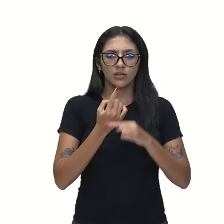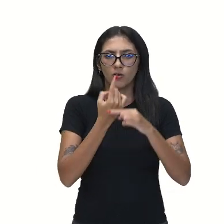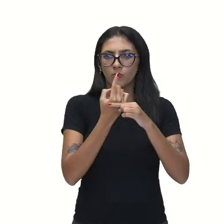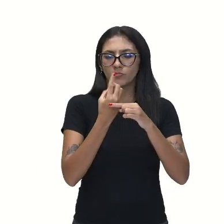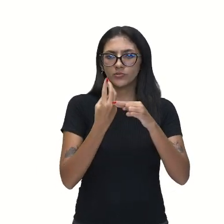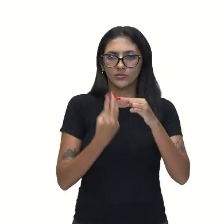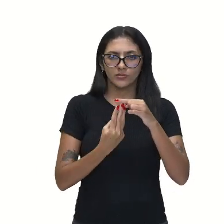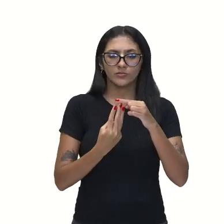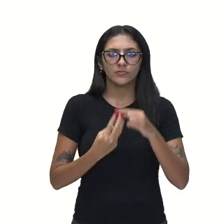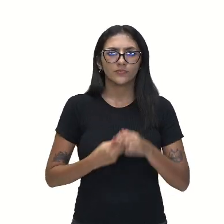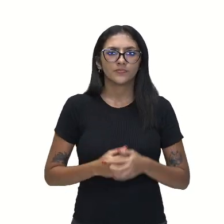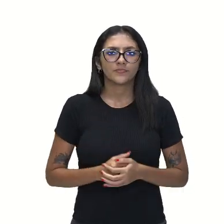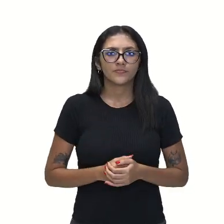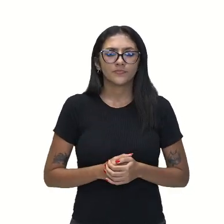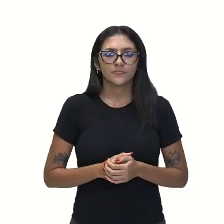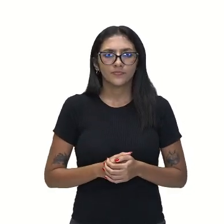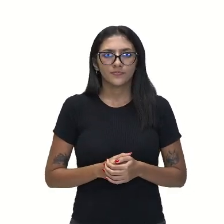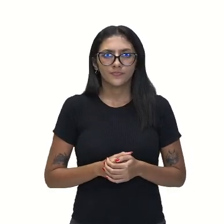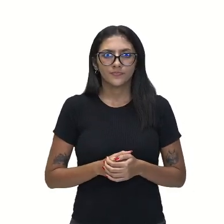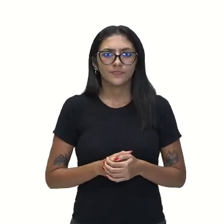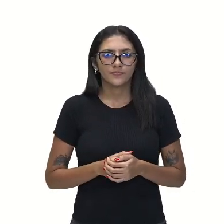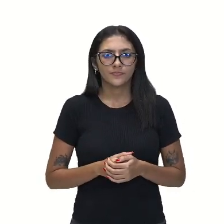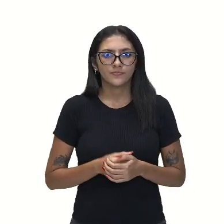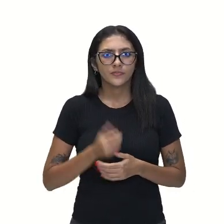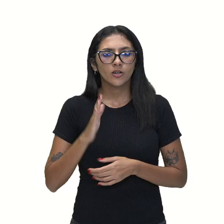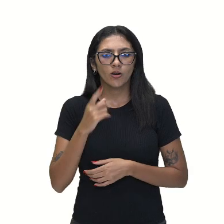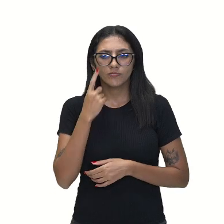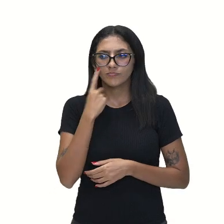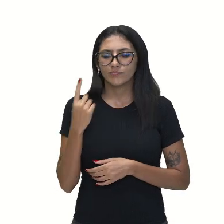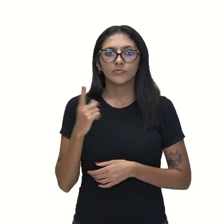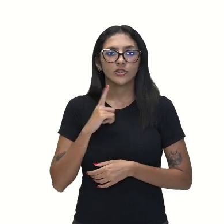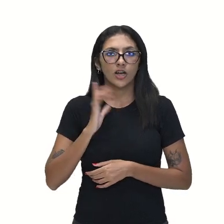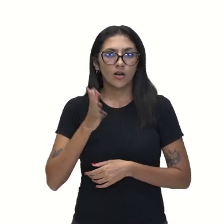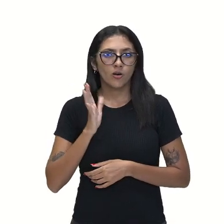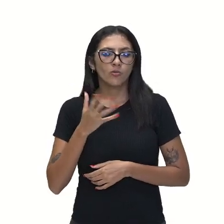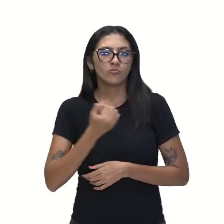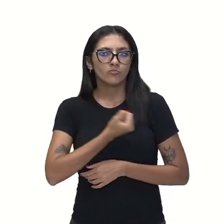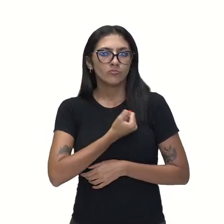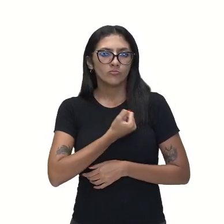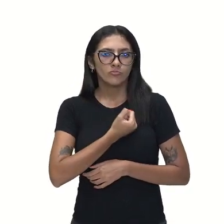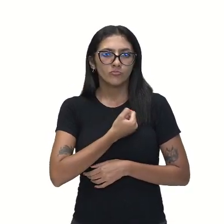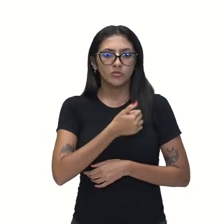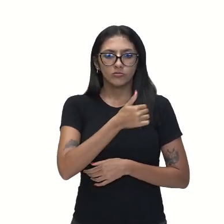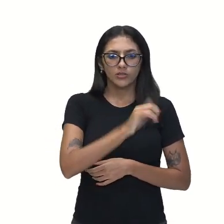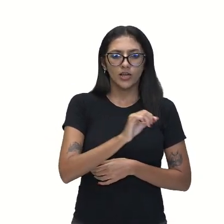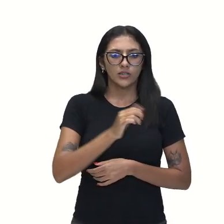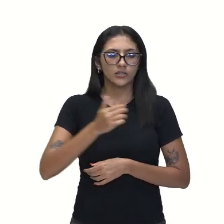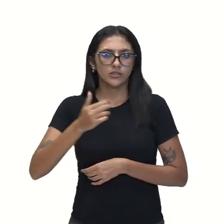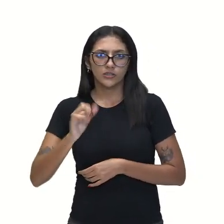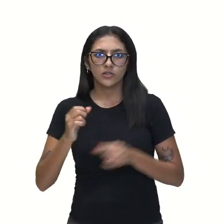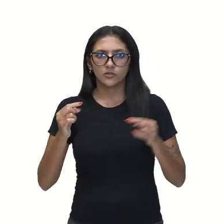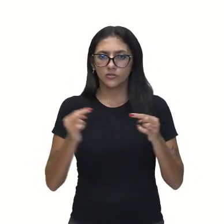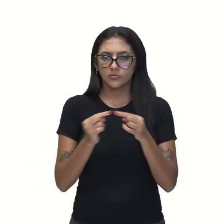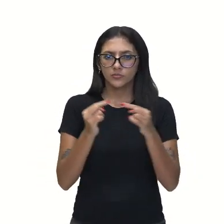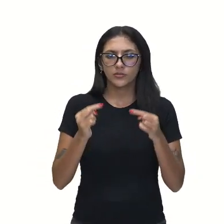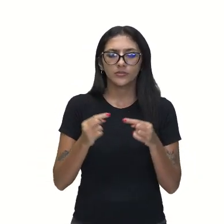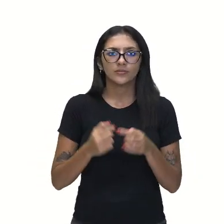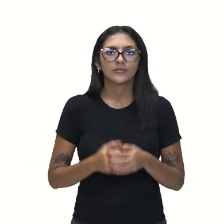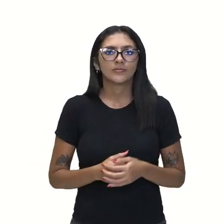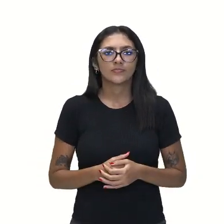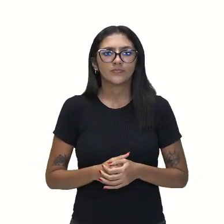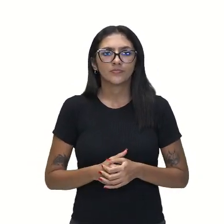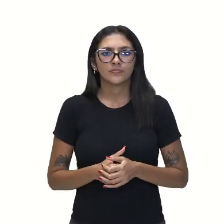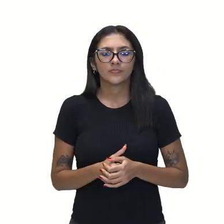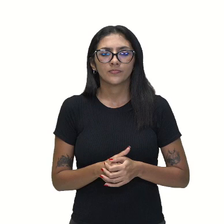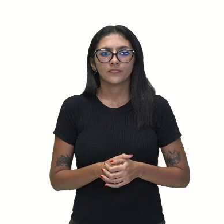1 sobre 3. Beleza. Agora as bases, elas são iguais. Já que as bases são